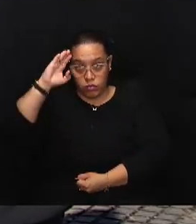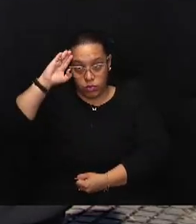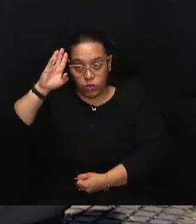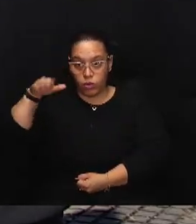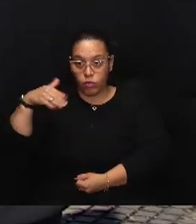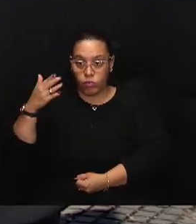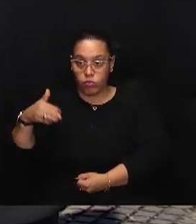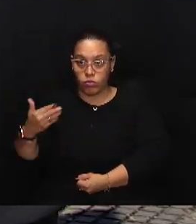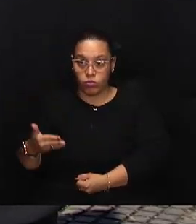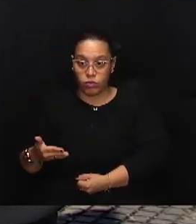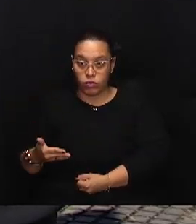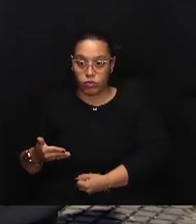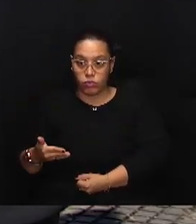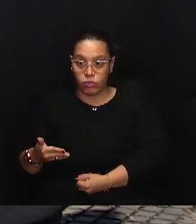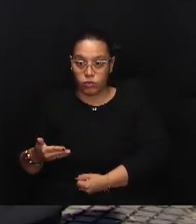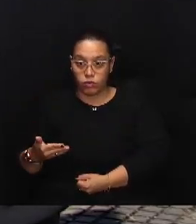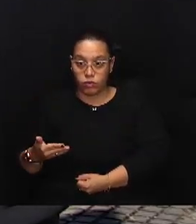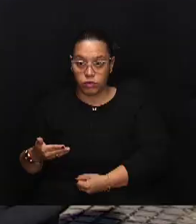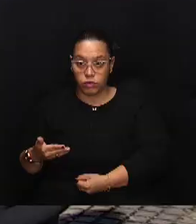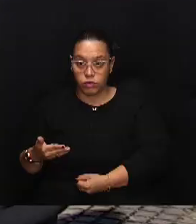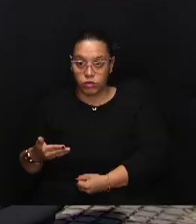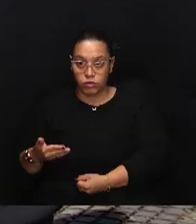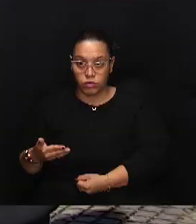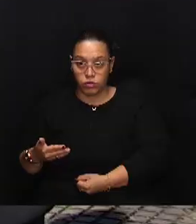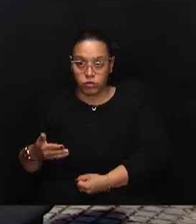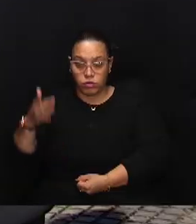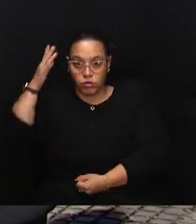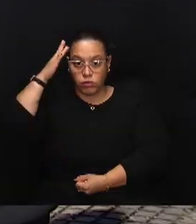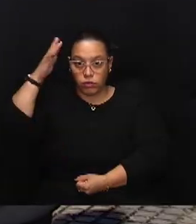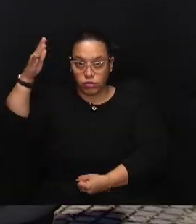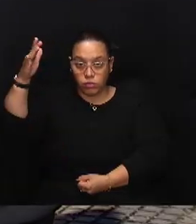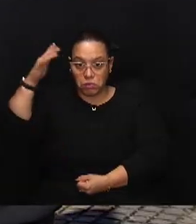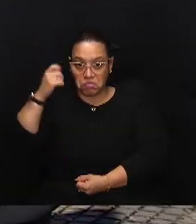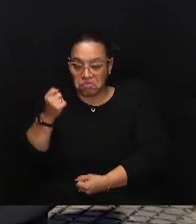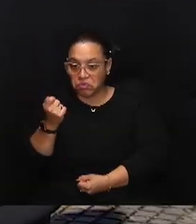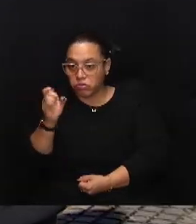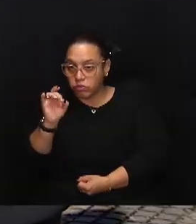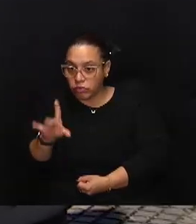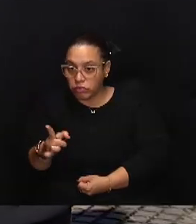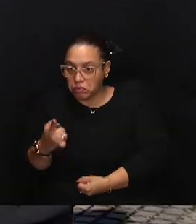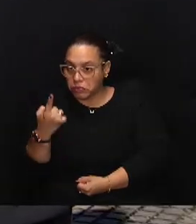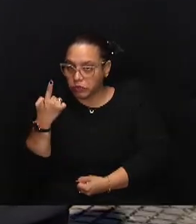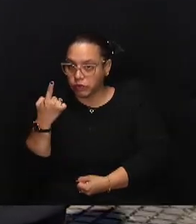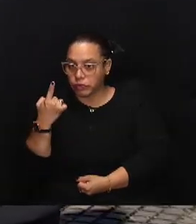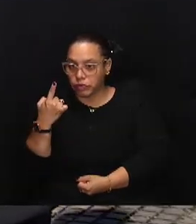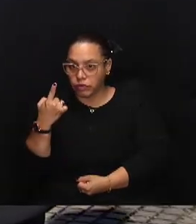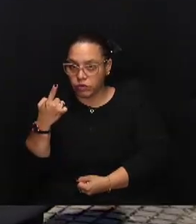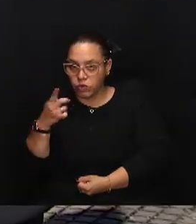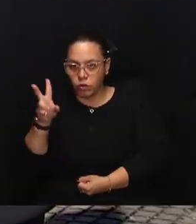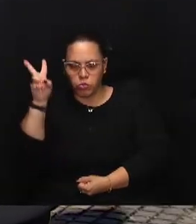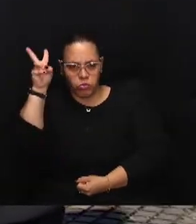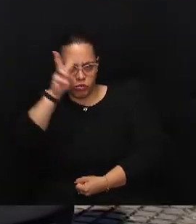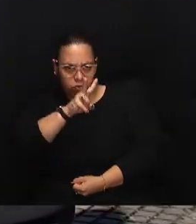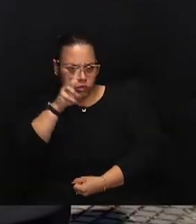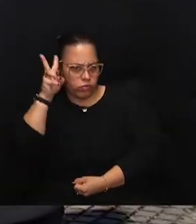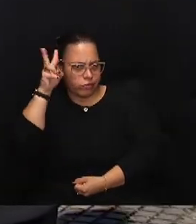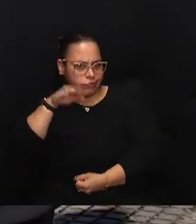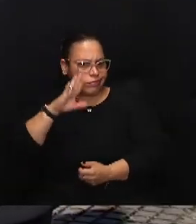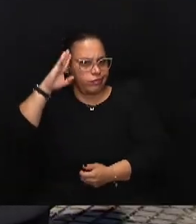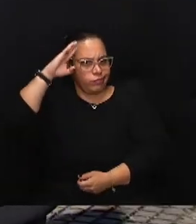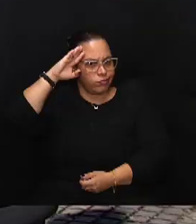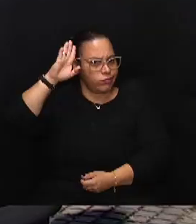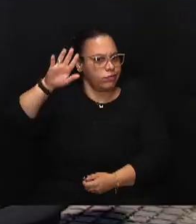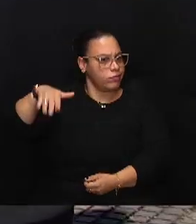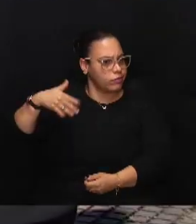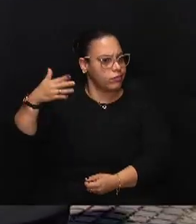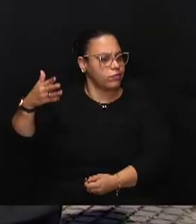homenageados. E a ideia, na verdade, é que essa seja uma etapa, porque a gente tem muito mais gente para lembrar, muito mais gente para homenagear.